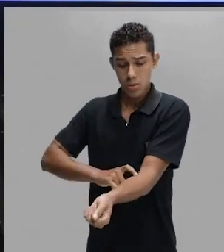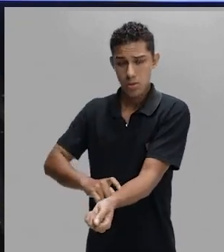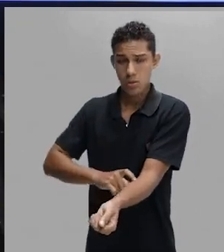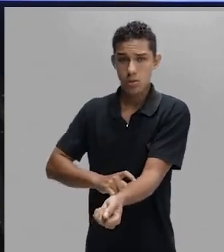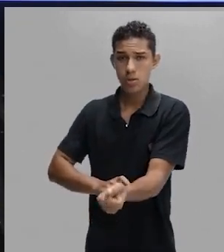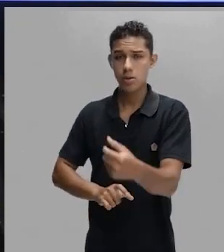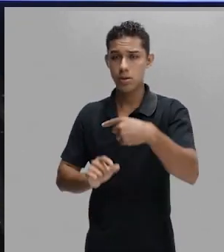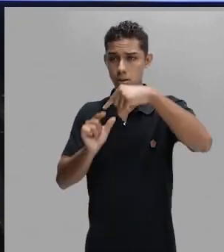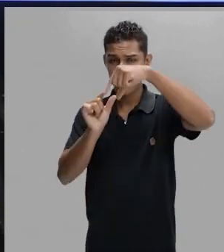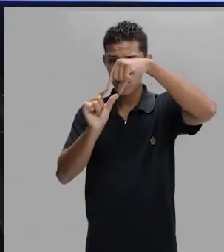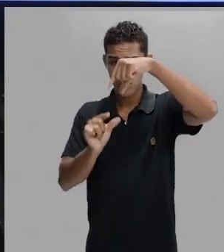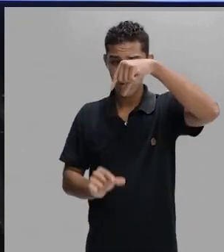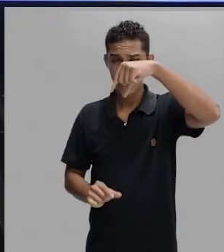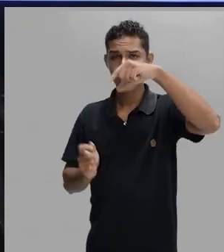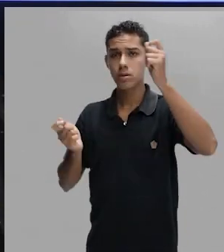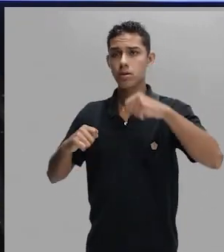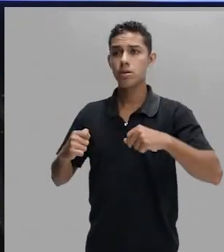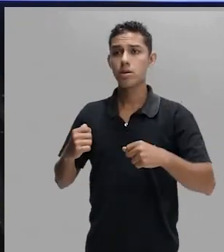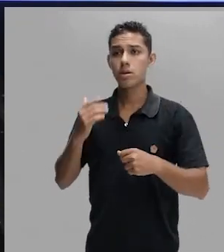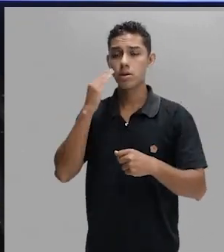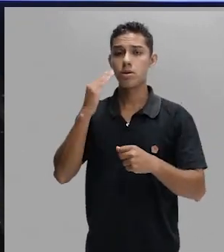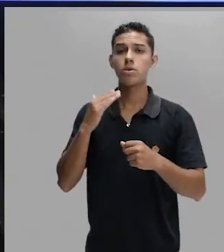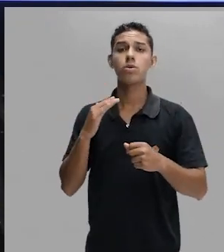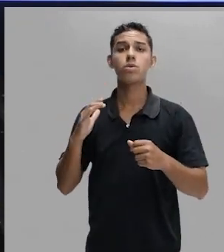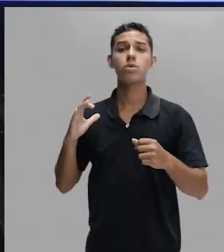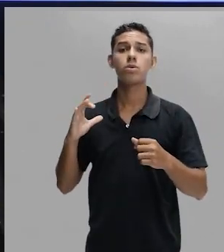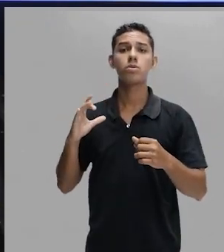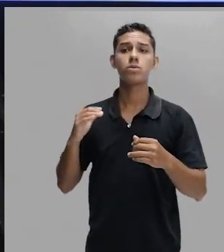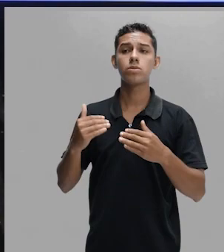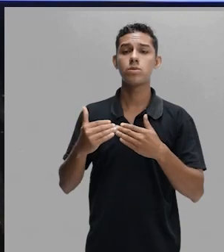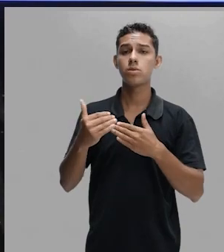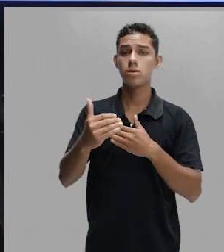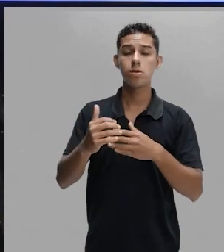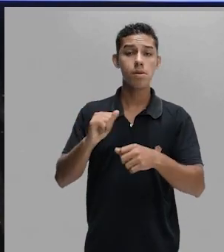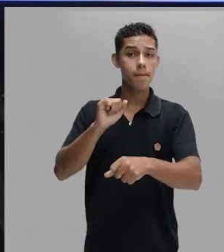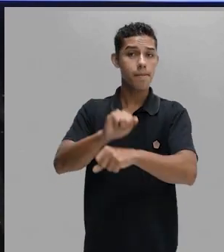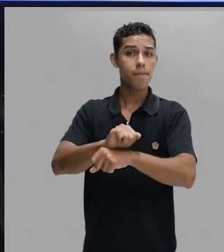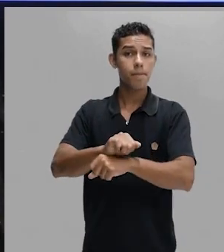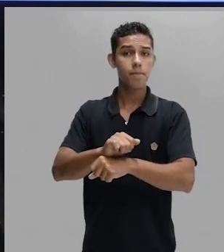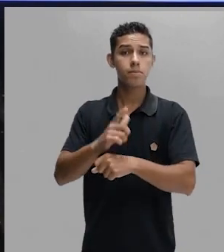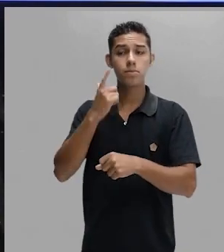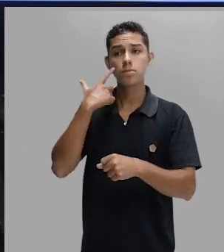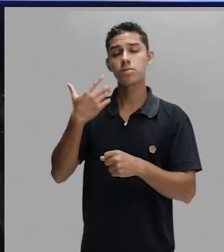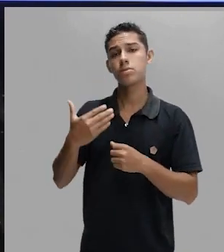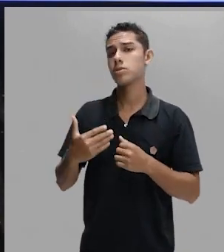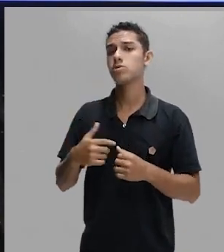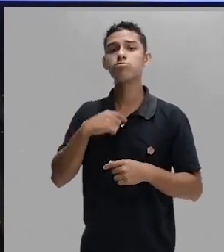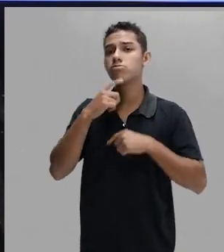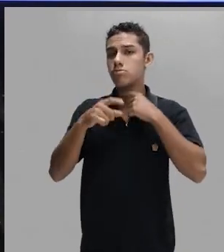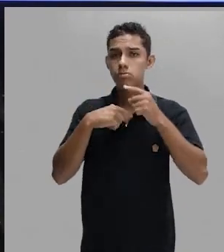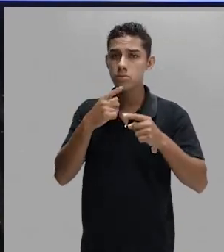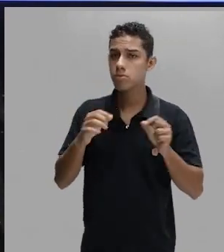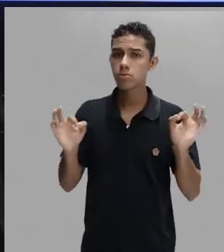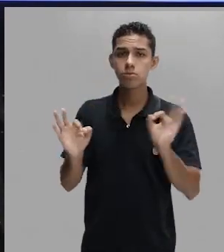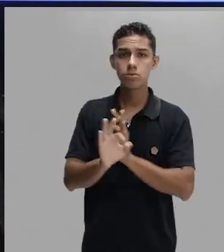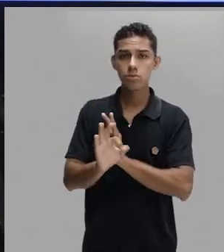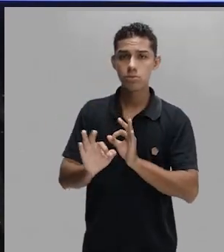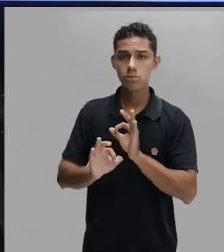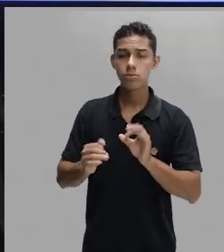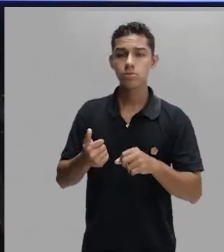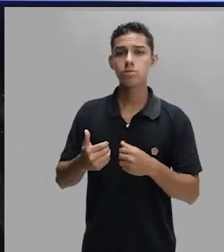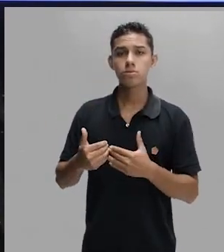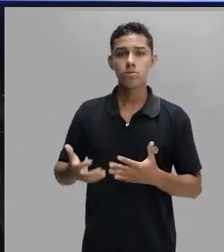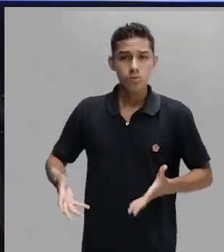é através da medula espinal, vai ter essa comunicação ali o quê? Interrompida. Então, quando eu já não tenho um desses fatores, que no caso